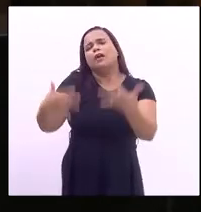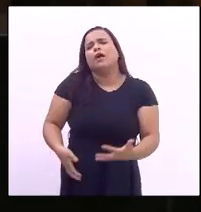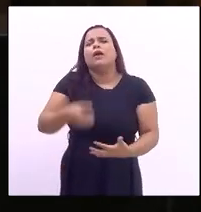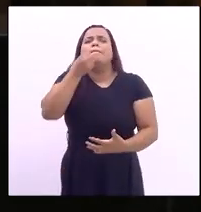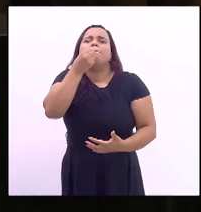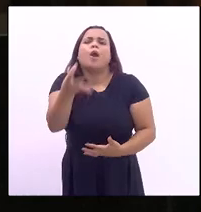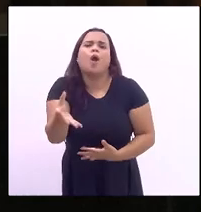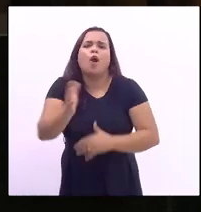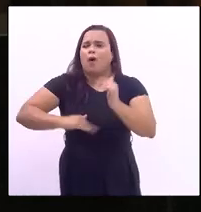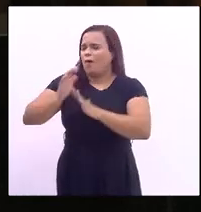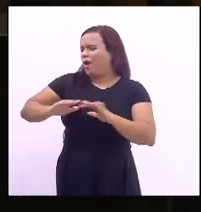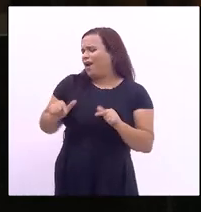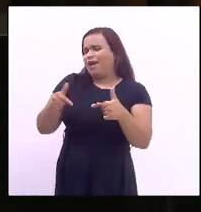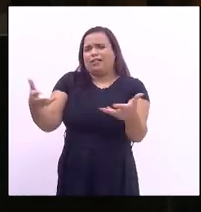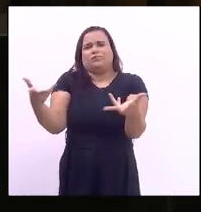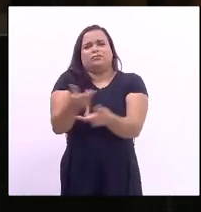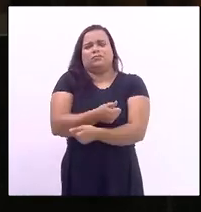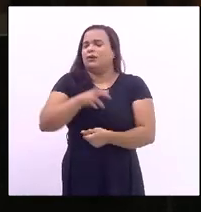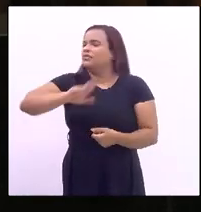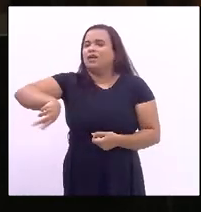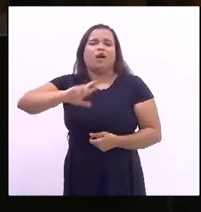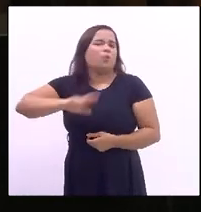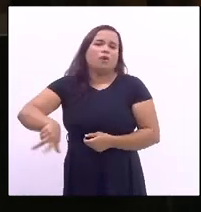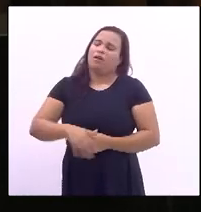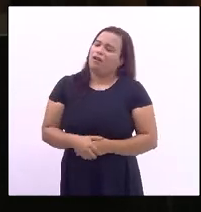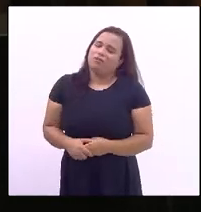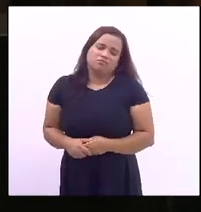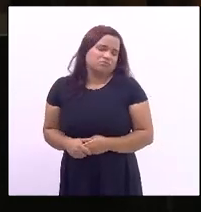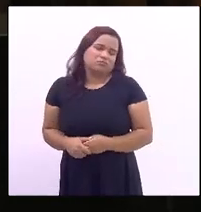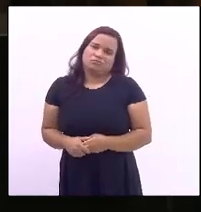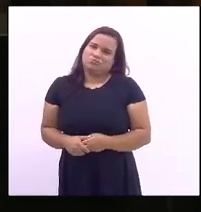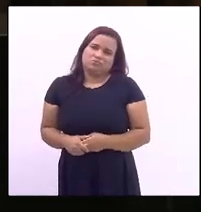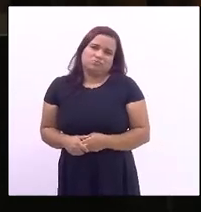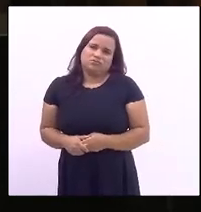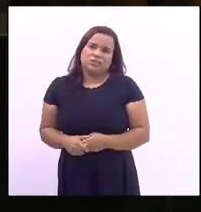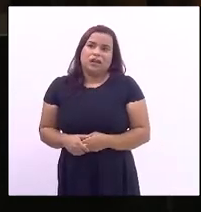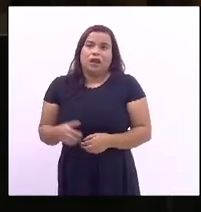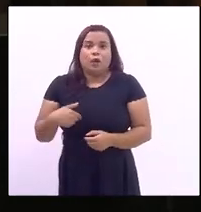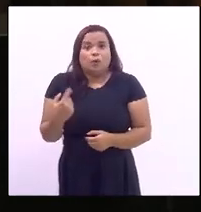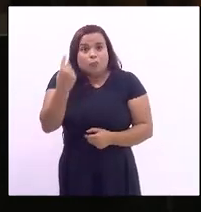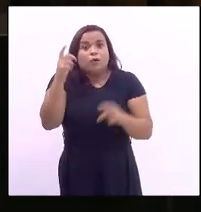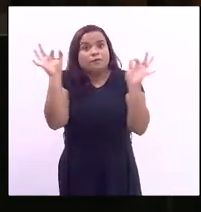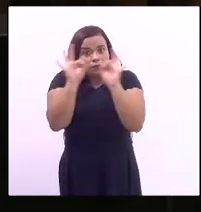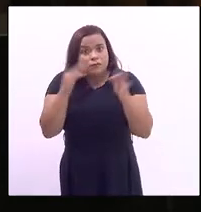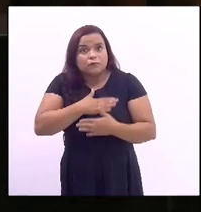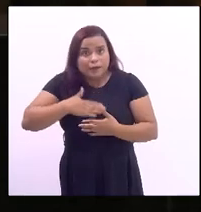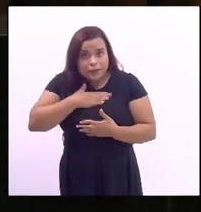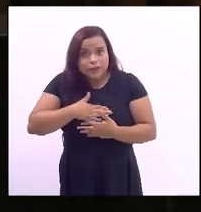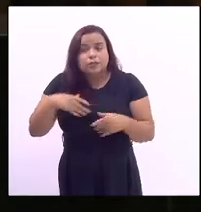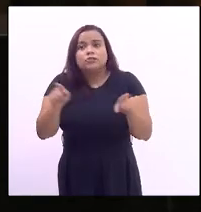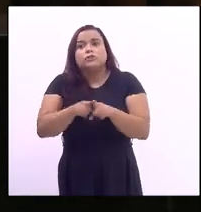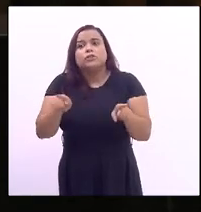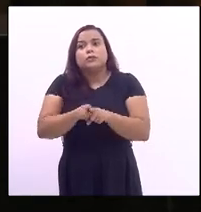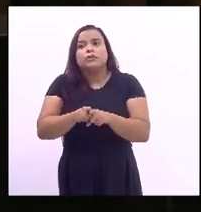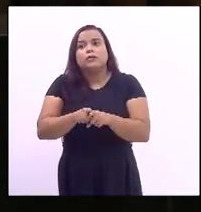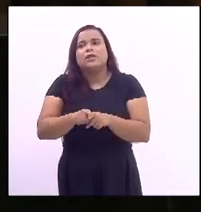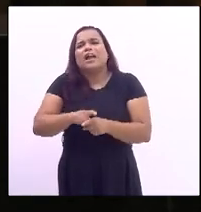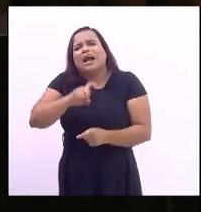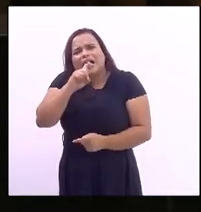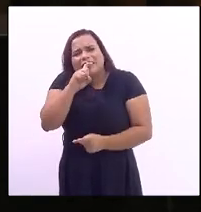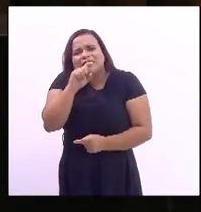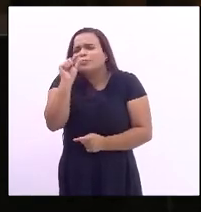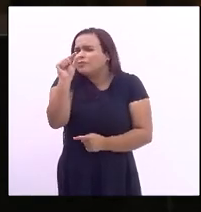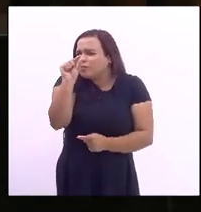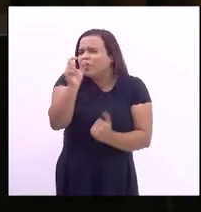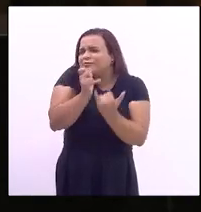que foi uma benfeitoria sendo que não foi a única coisa que me deixa feliz e com um pouco de inveja